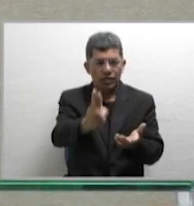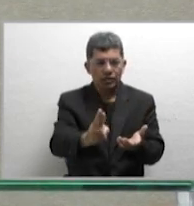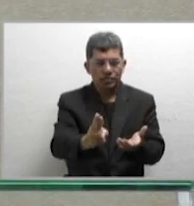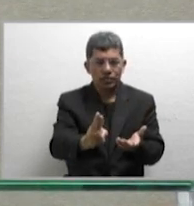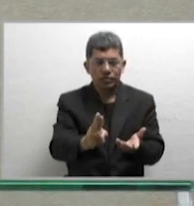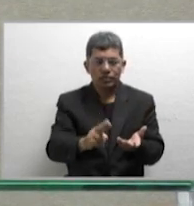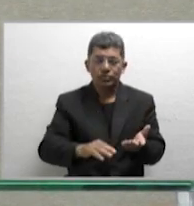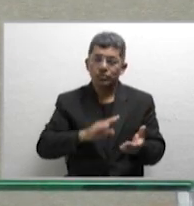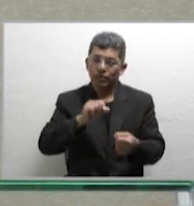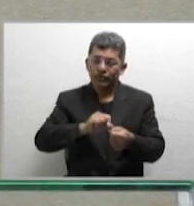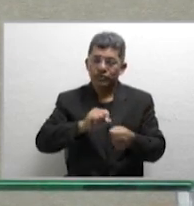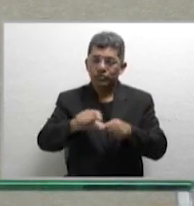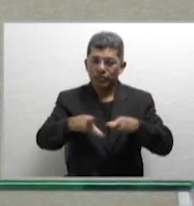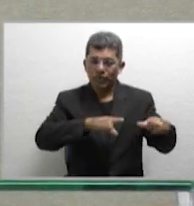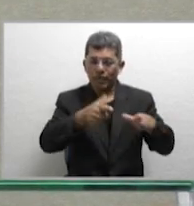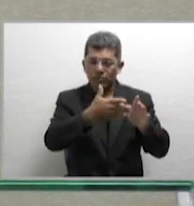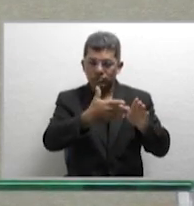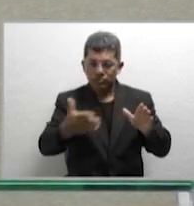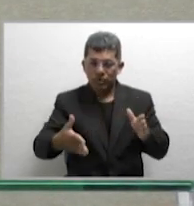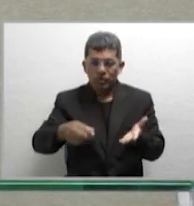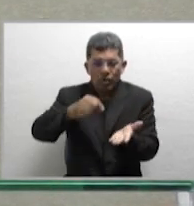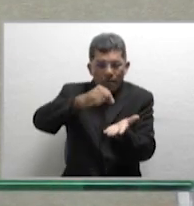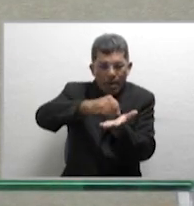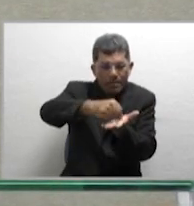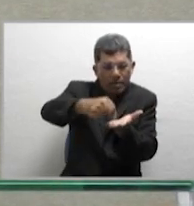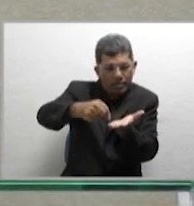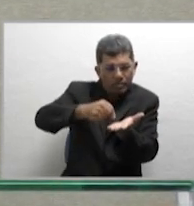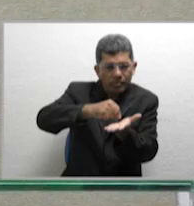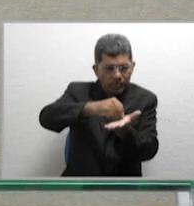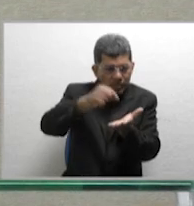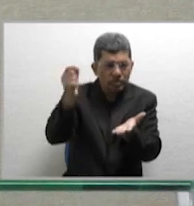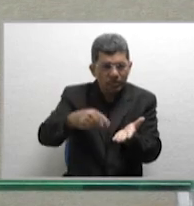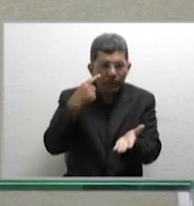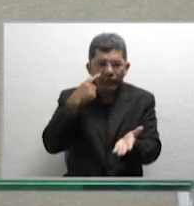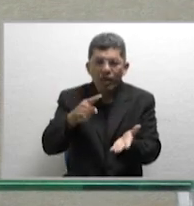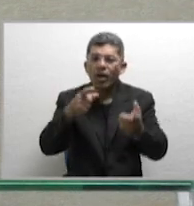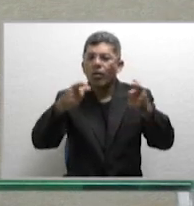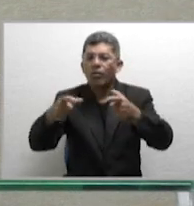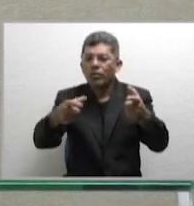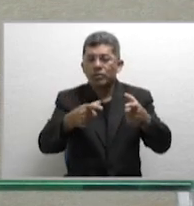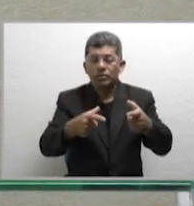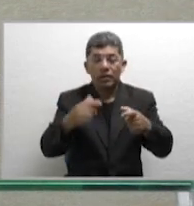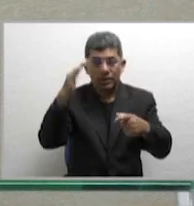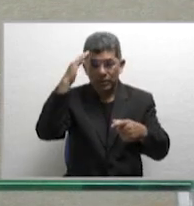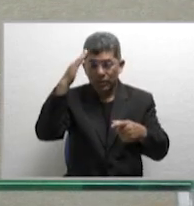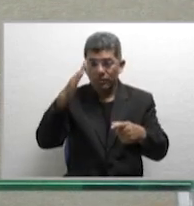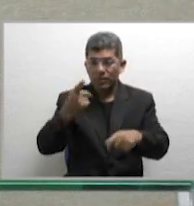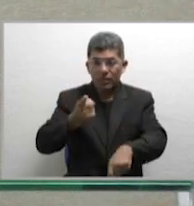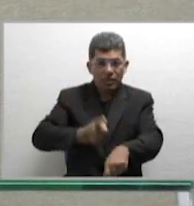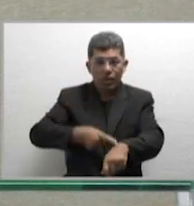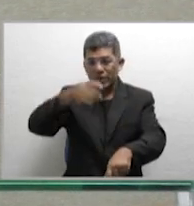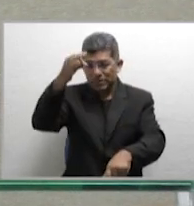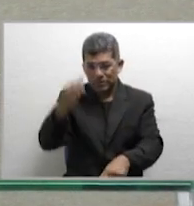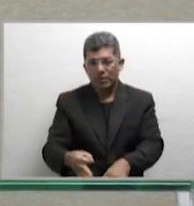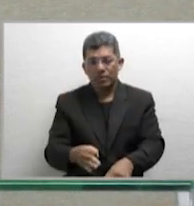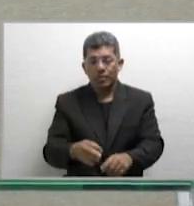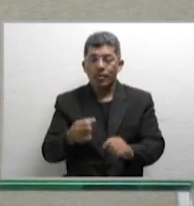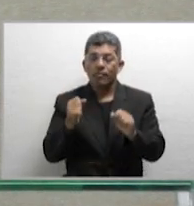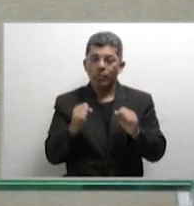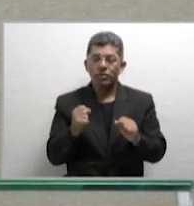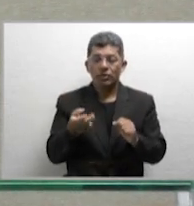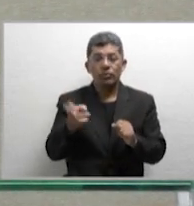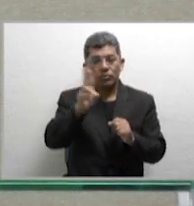sido mapeado, daquilo que tem sido diagnosticado, para que em tempo real, ele faça